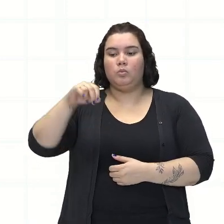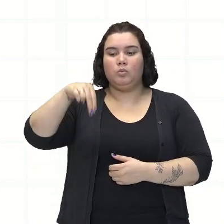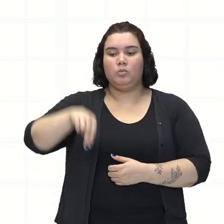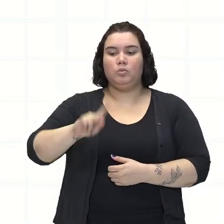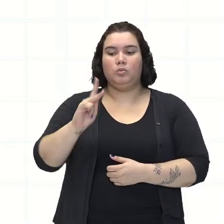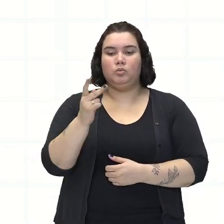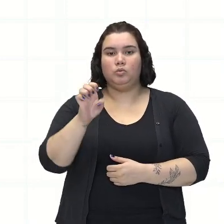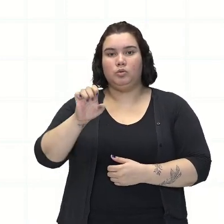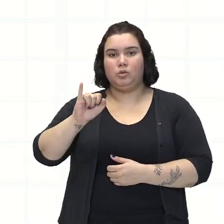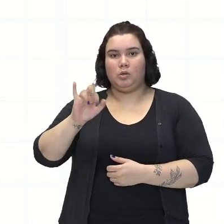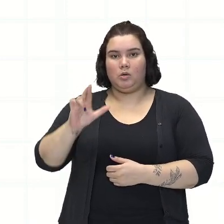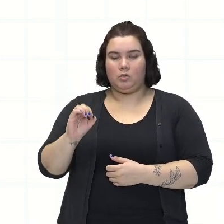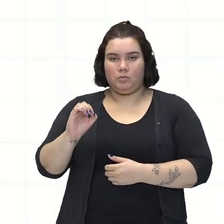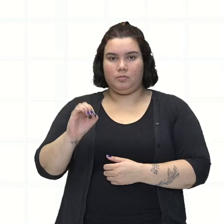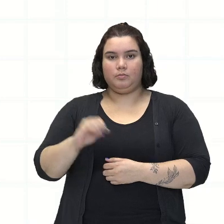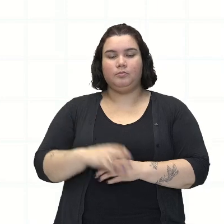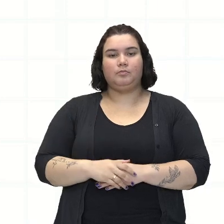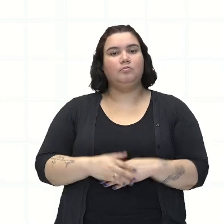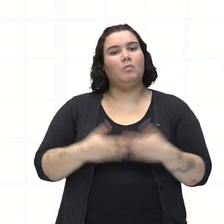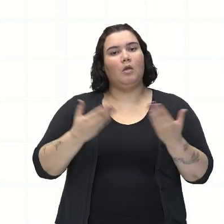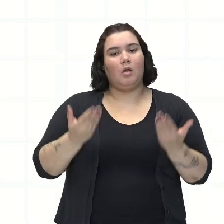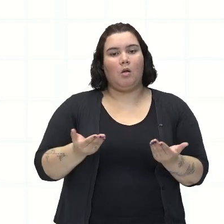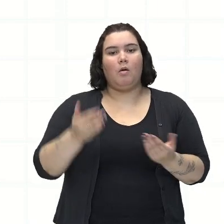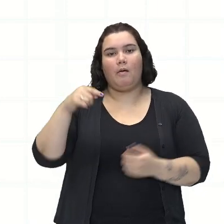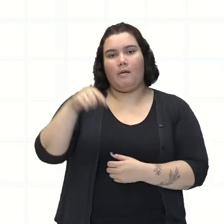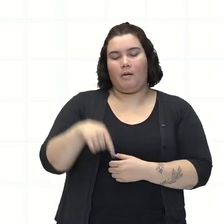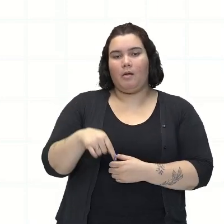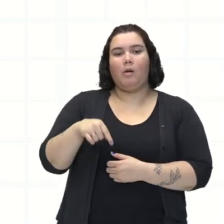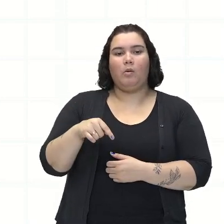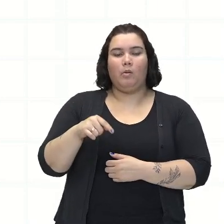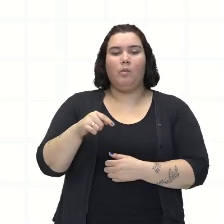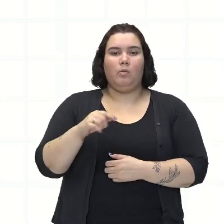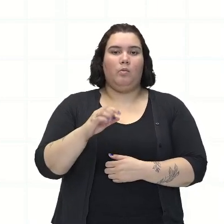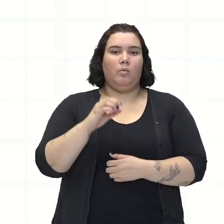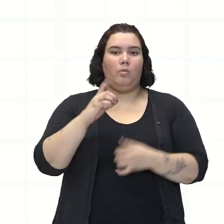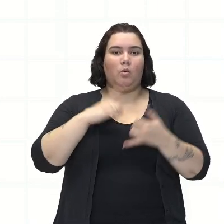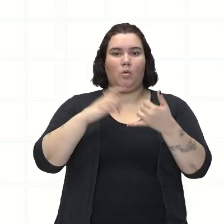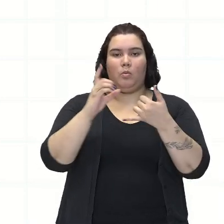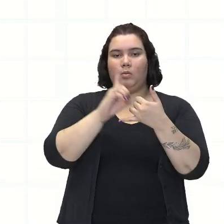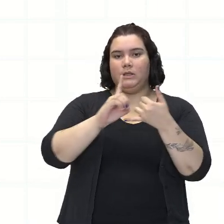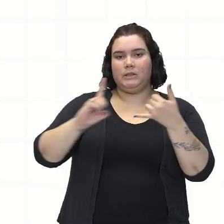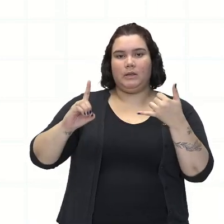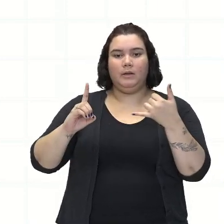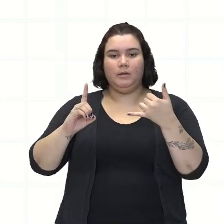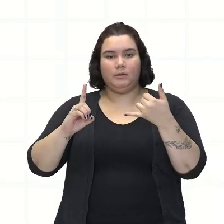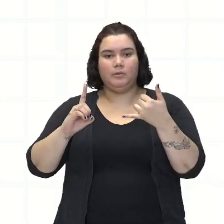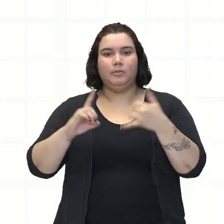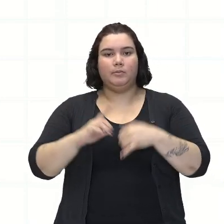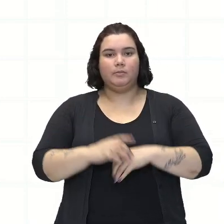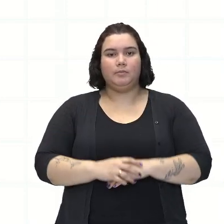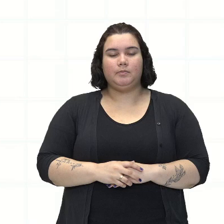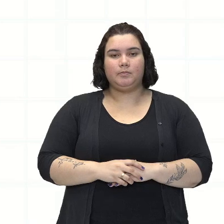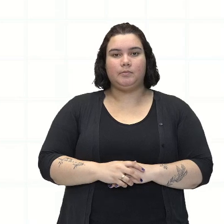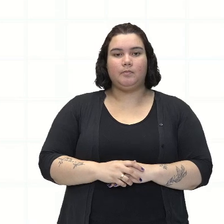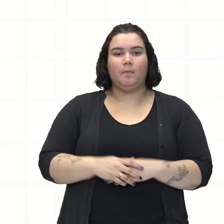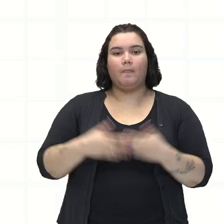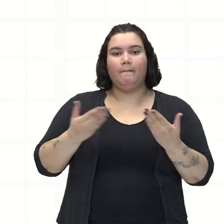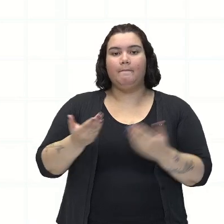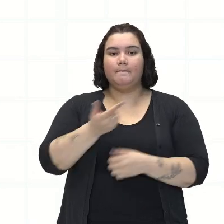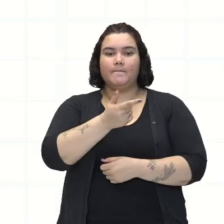Logo, ele vai ser o objeto direto. Vamos ao próximo